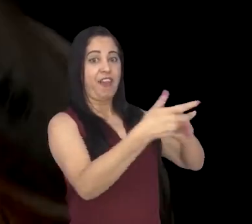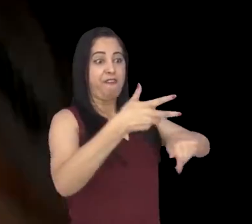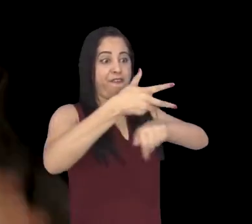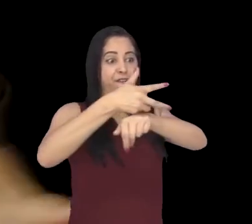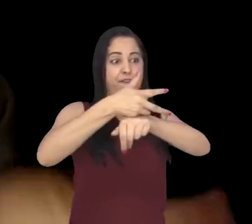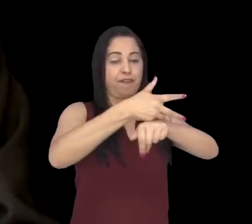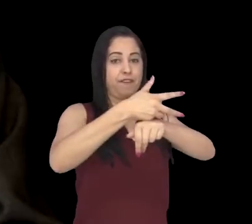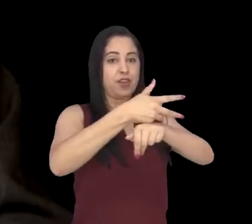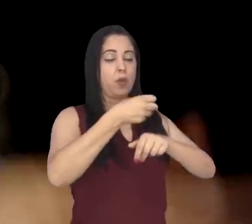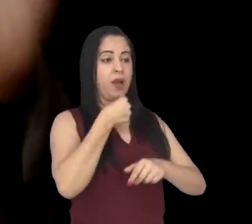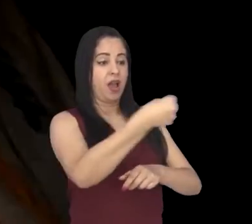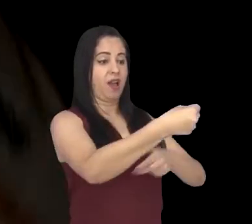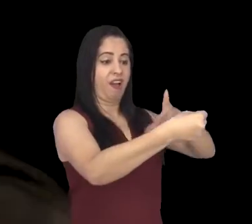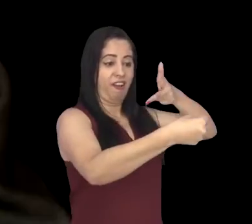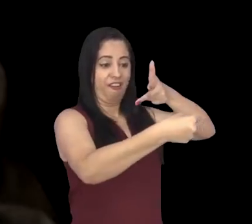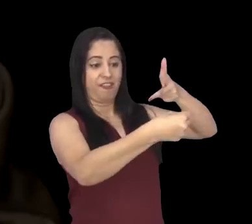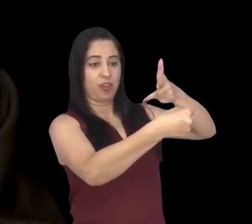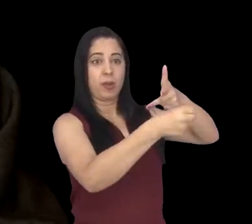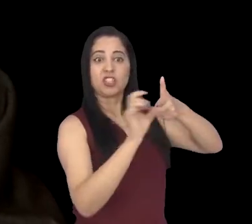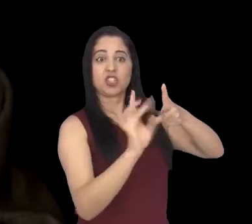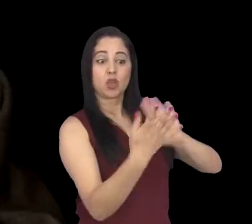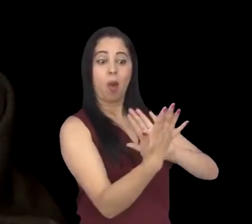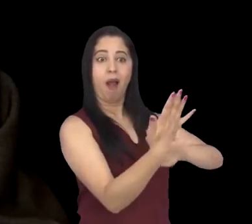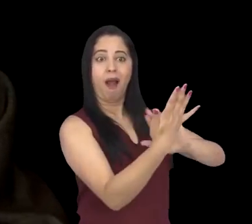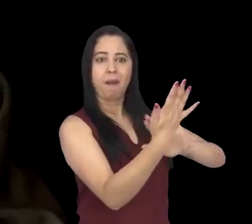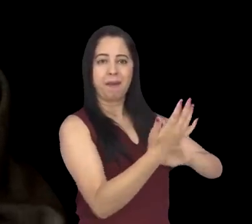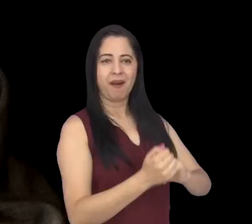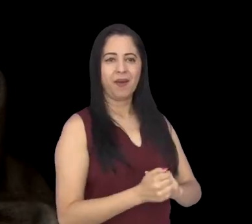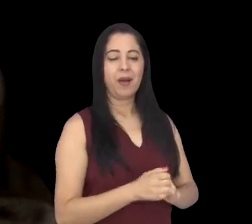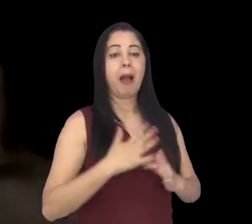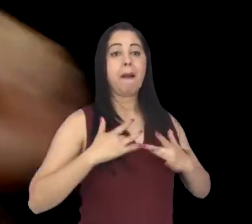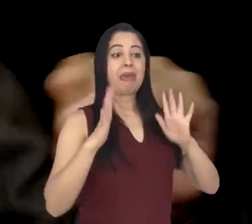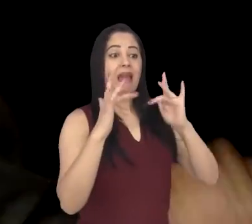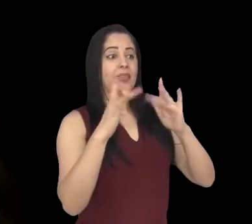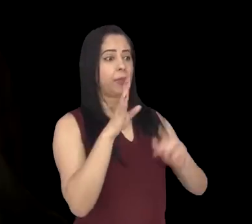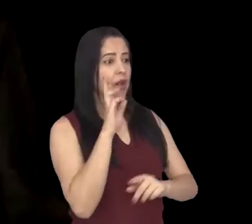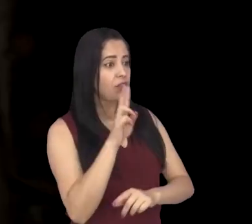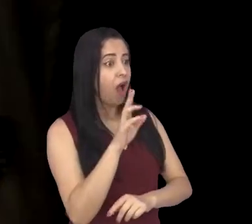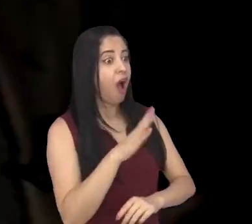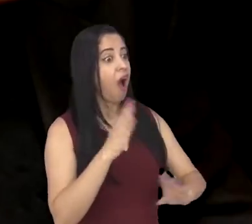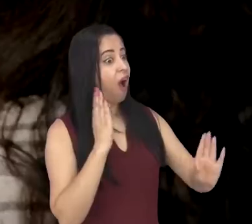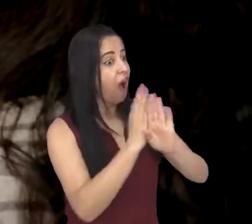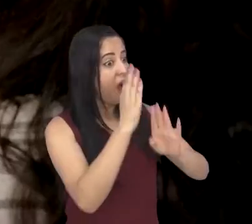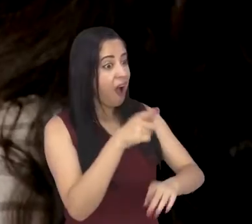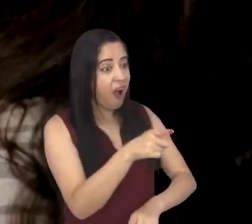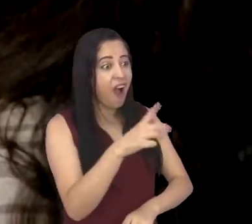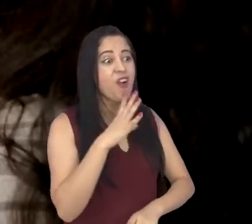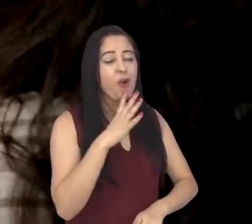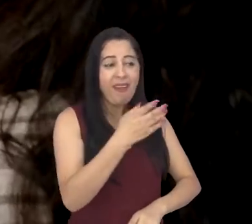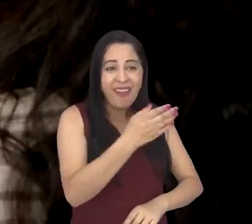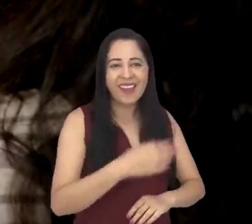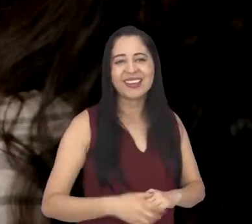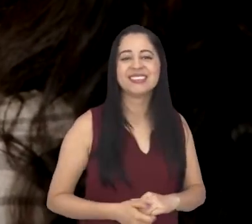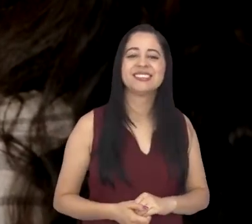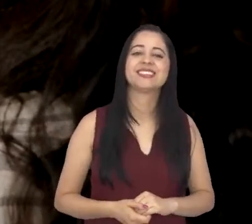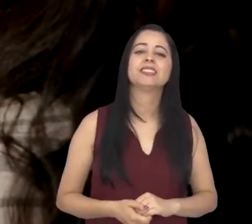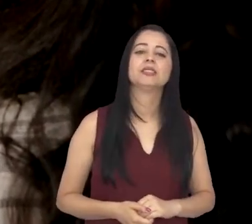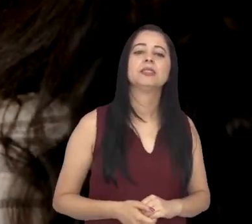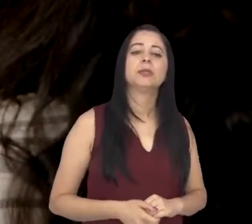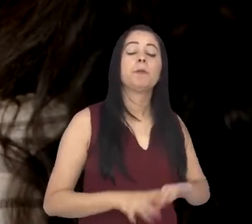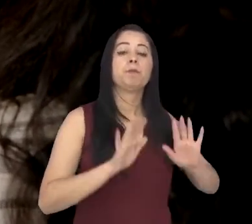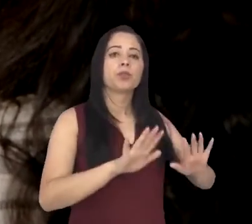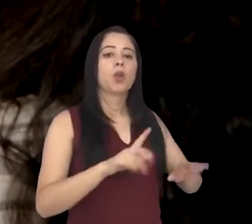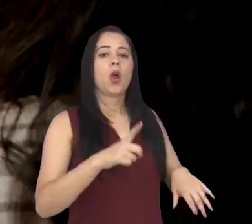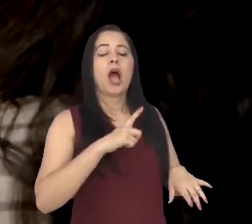Aí, rapidamente, essa história é muito engraçada. Até que um dia, Juarez Soares some. E